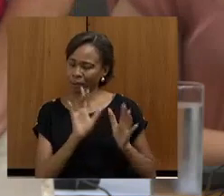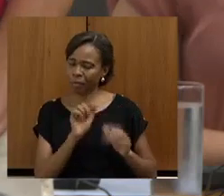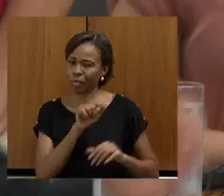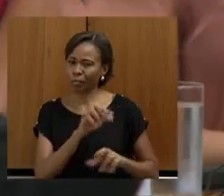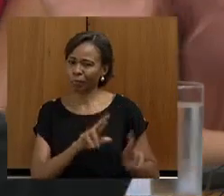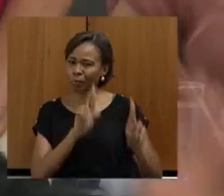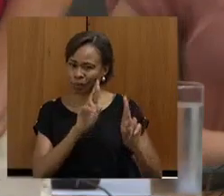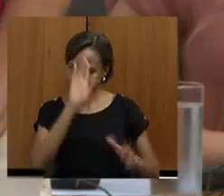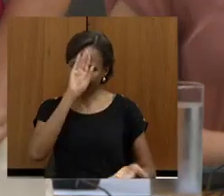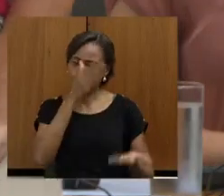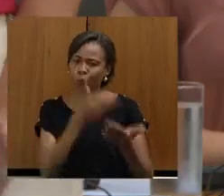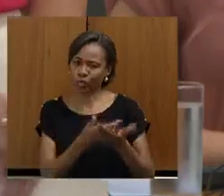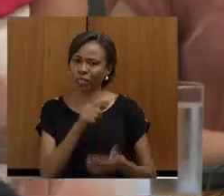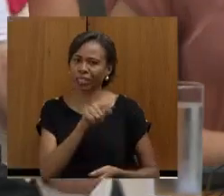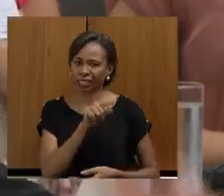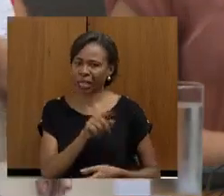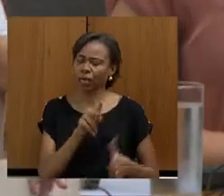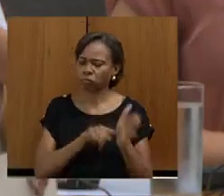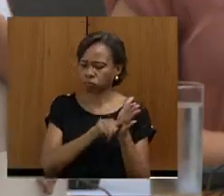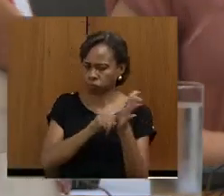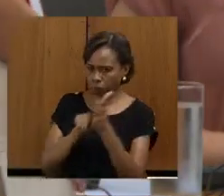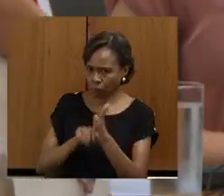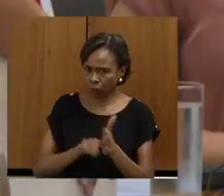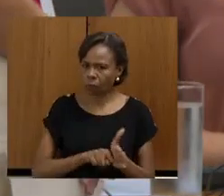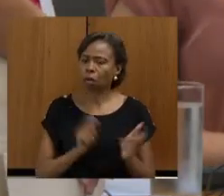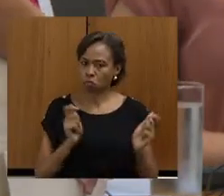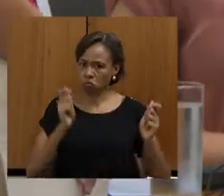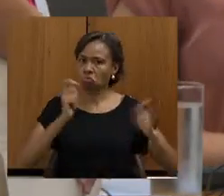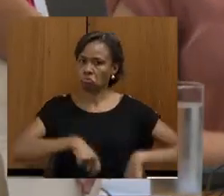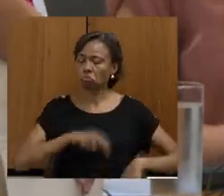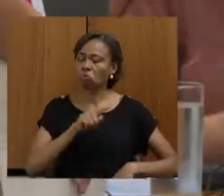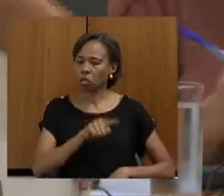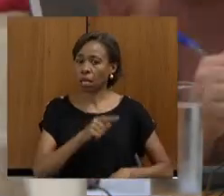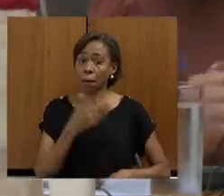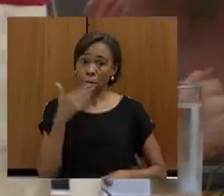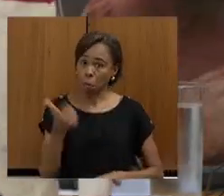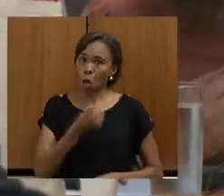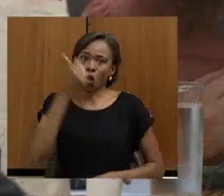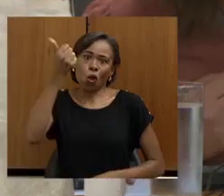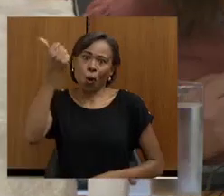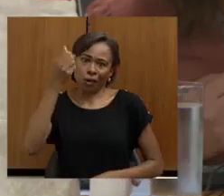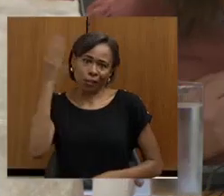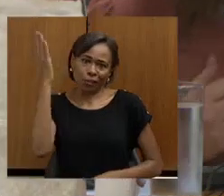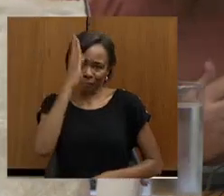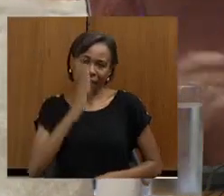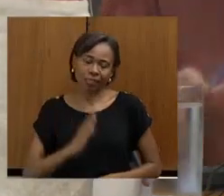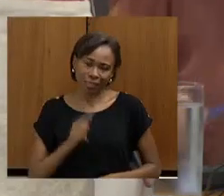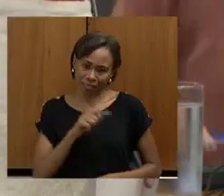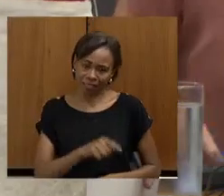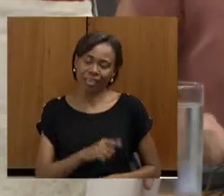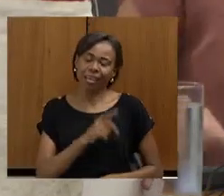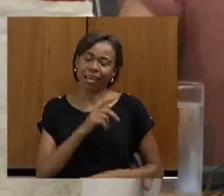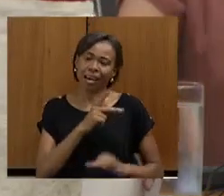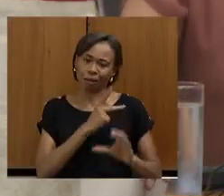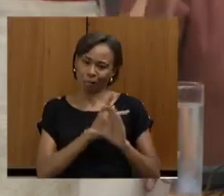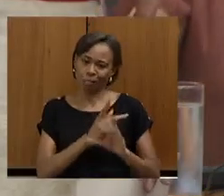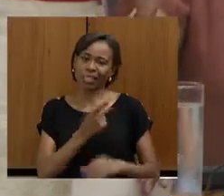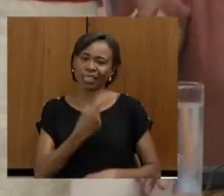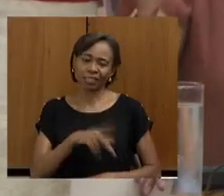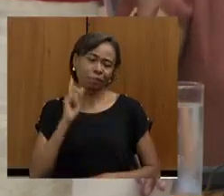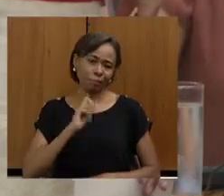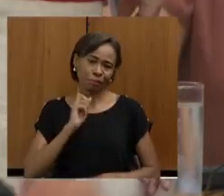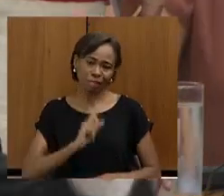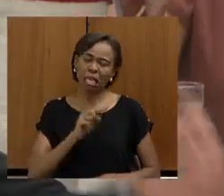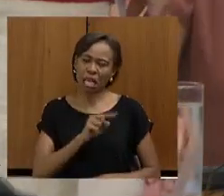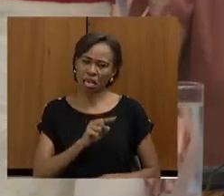Civil, é uma instituição muito competente, a Polícia Civil de Minas é a melhor do Brasil, então eu tenho certeza que eles estão conduzindo com maestria,